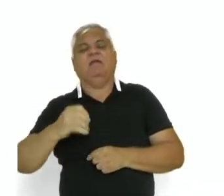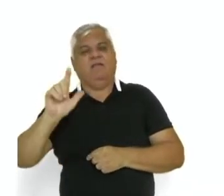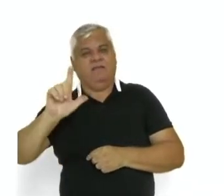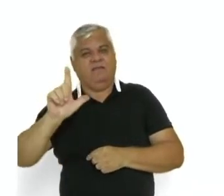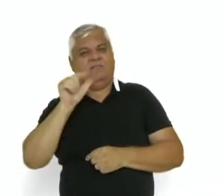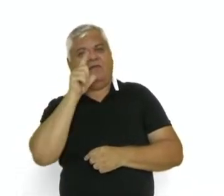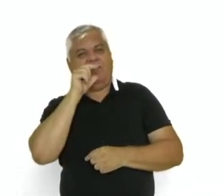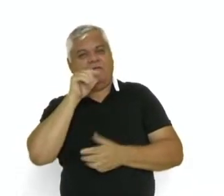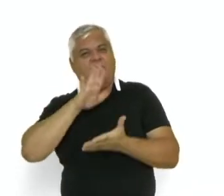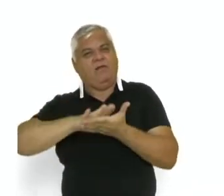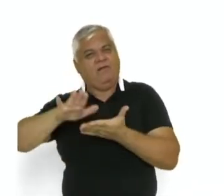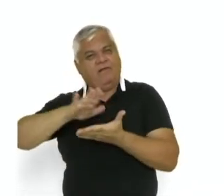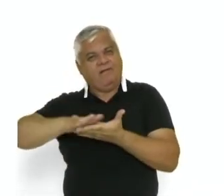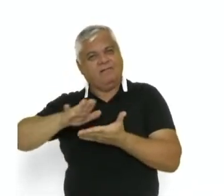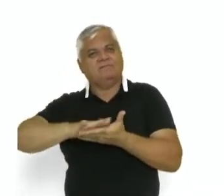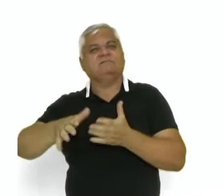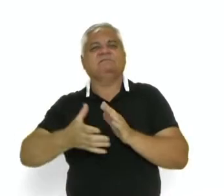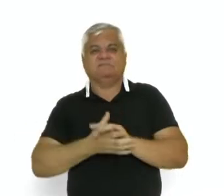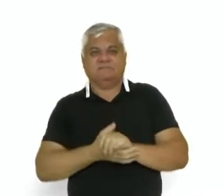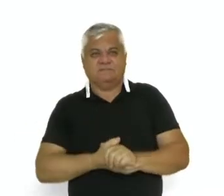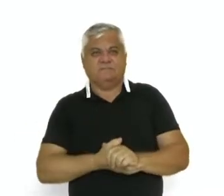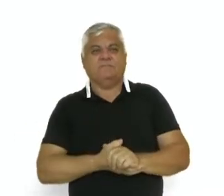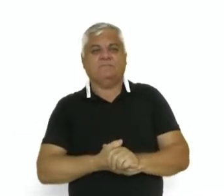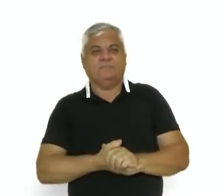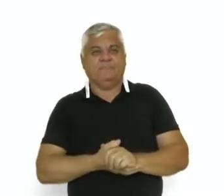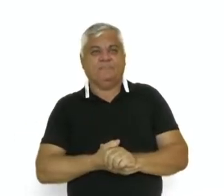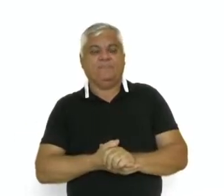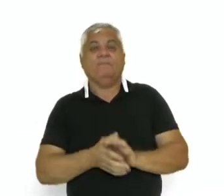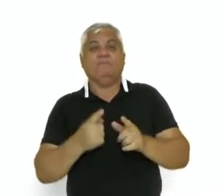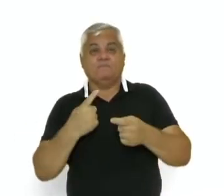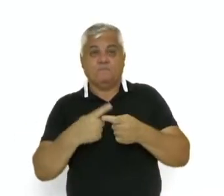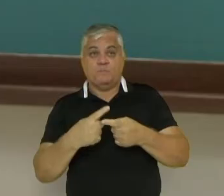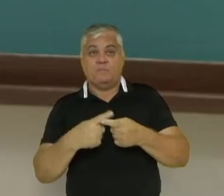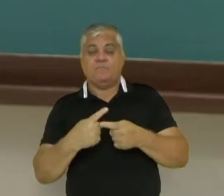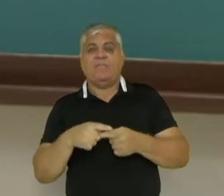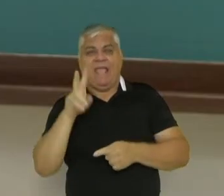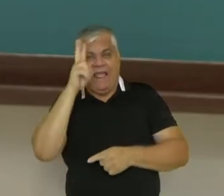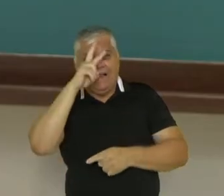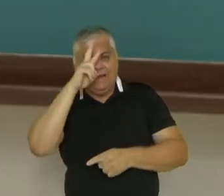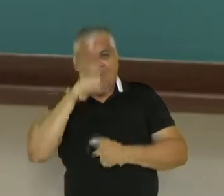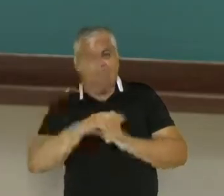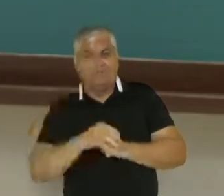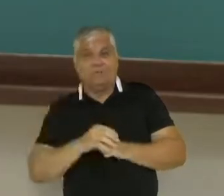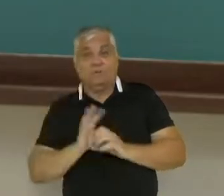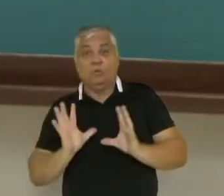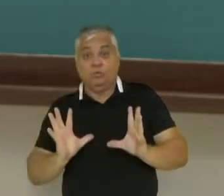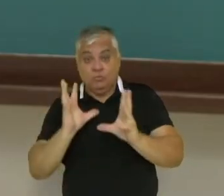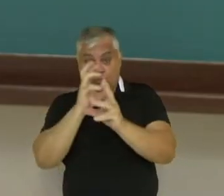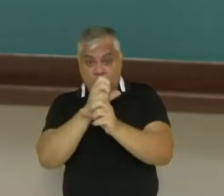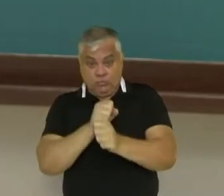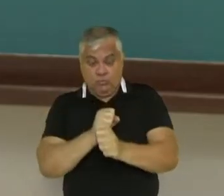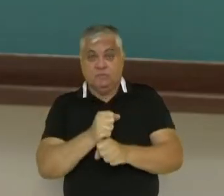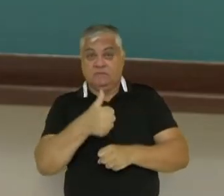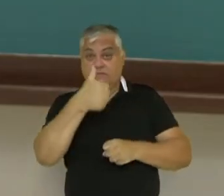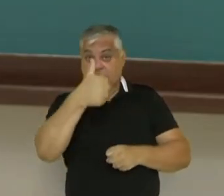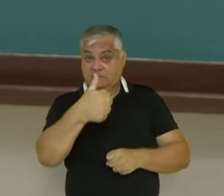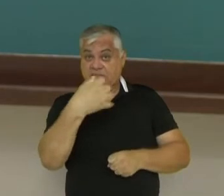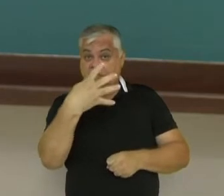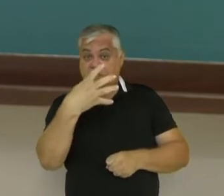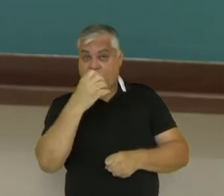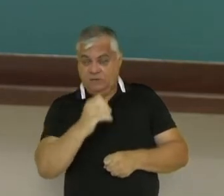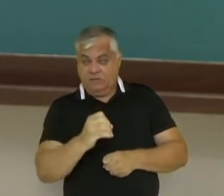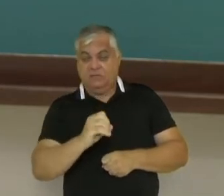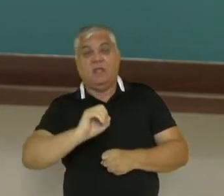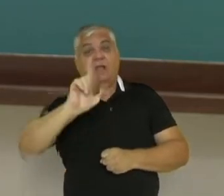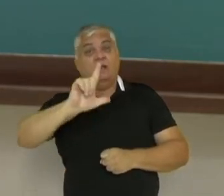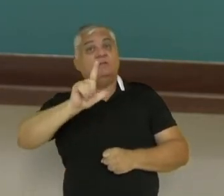dia. Ué, mas como assim? Gente, é óbvio, nós não tínhamos um total de 140 por dia. A